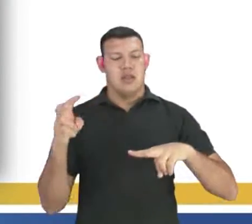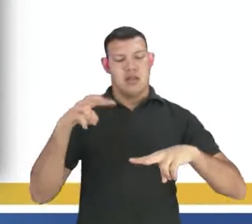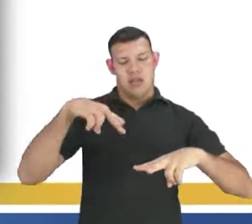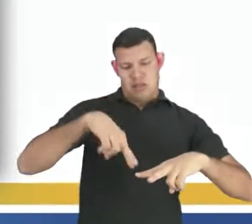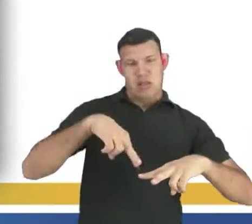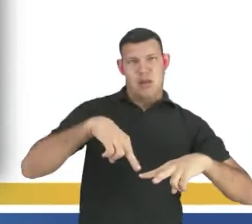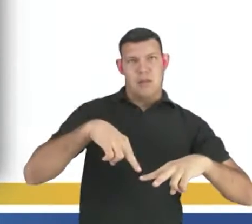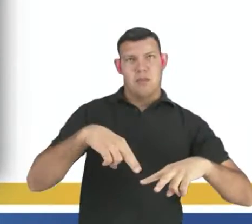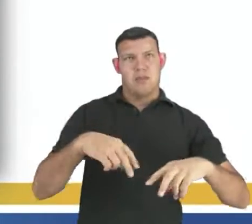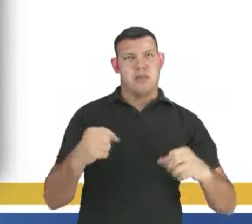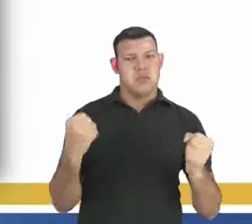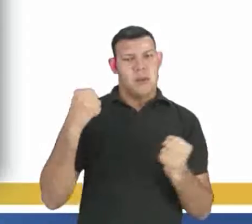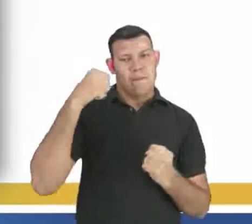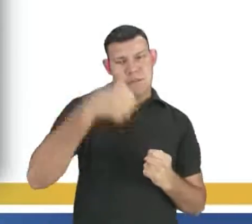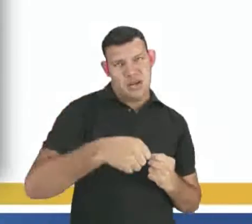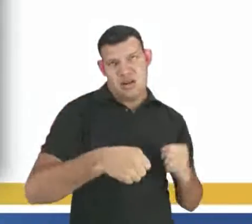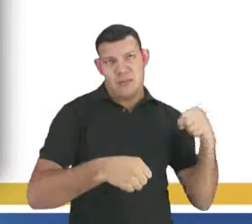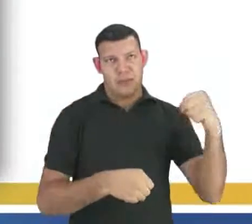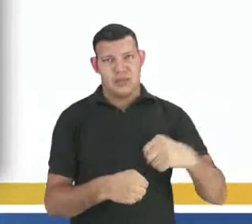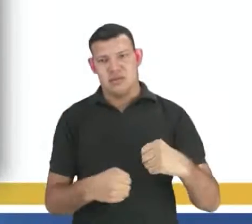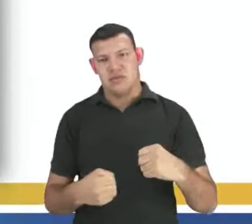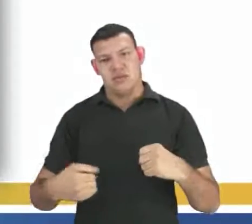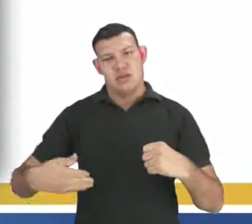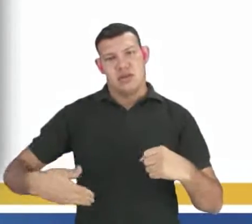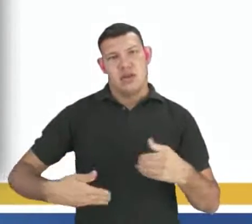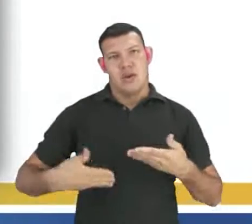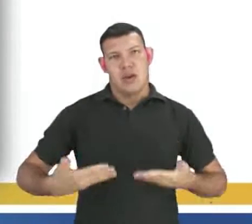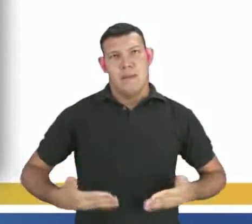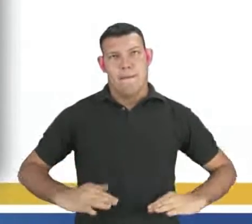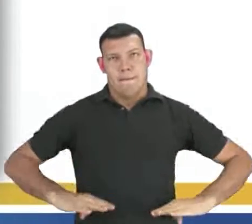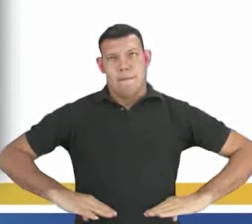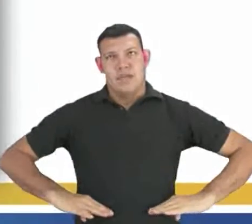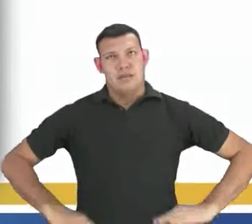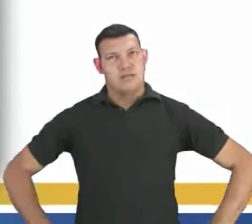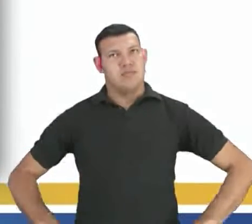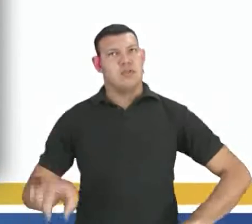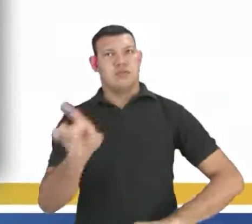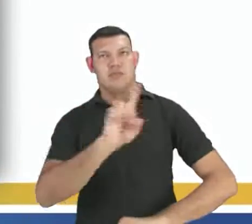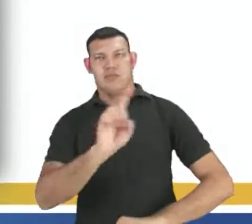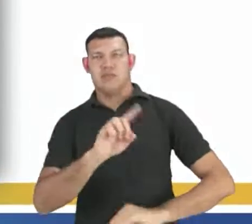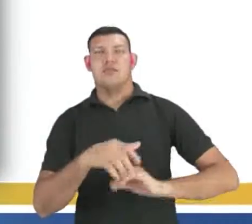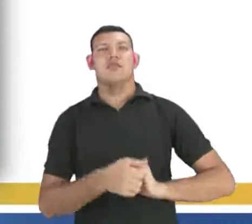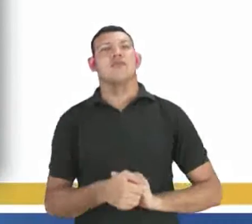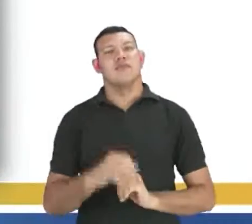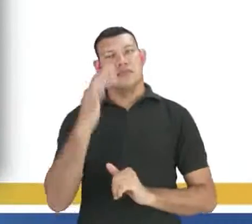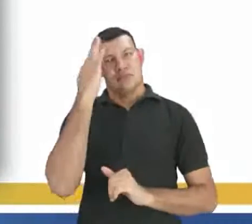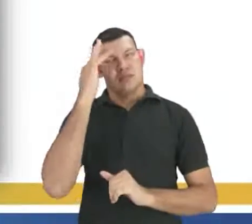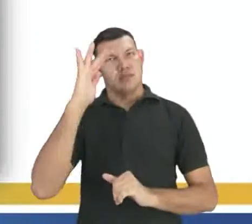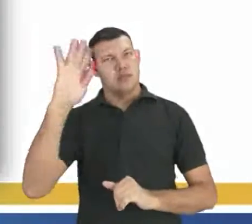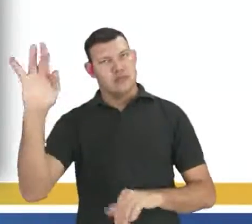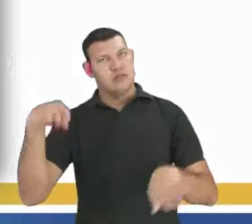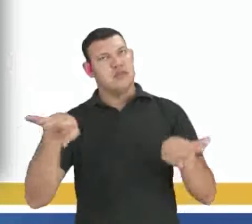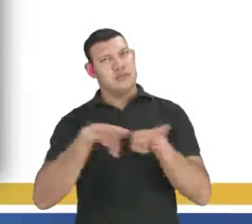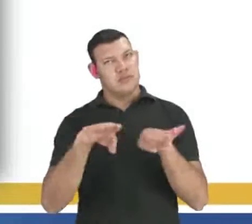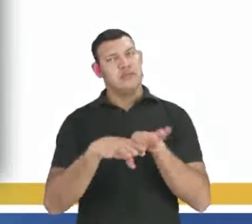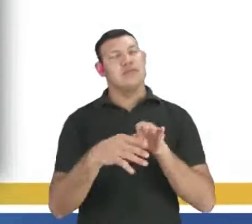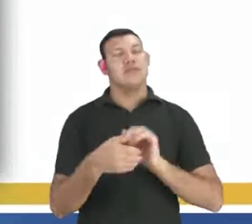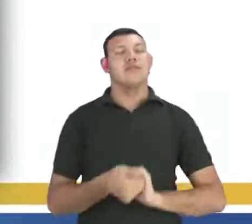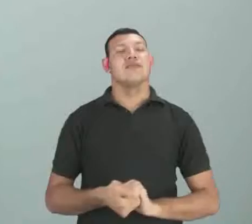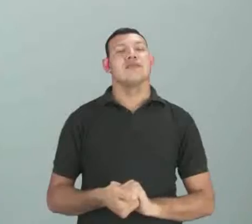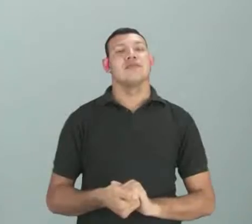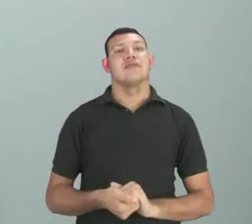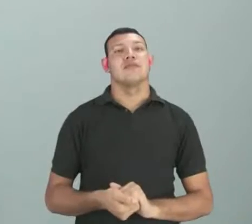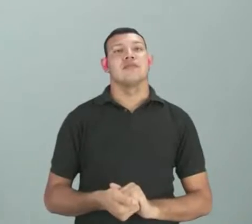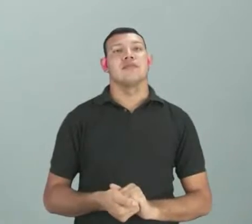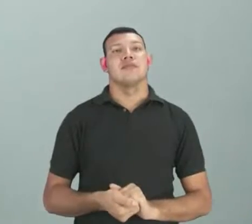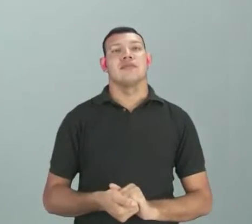boxe, de não dar golpes abaixo da cintura, são filosofias exploradas dentro das regras de tal modalidade.